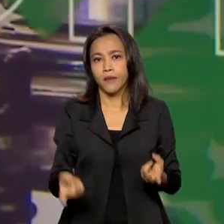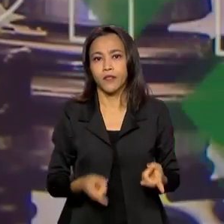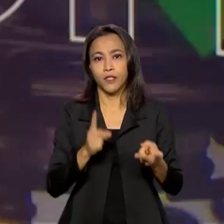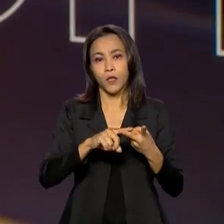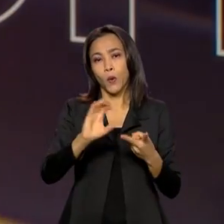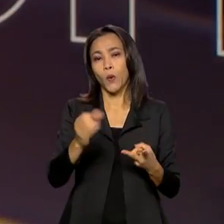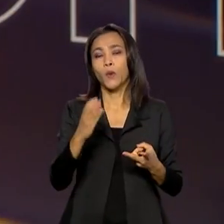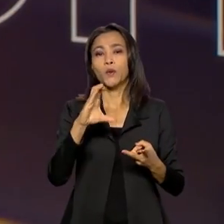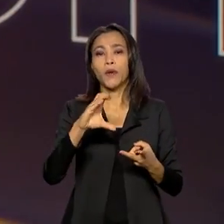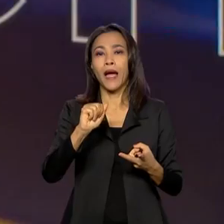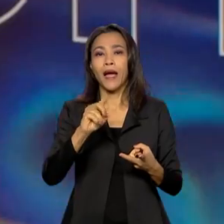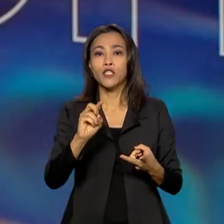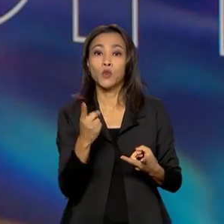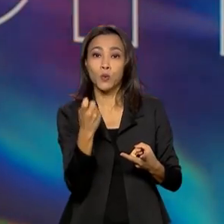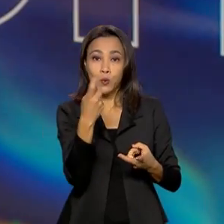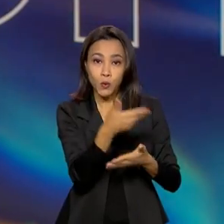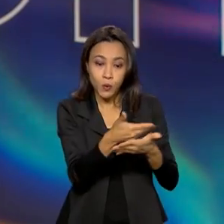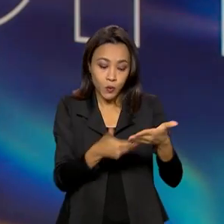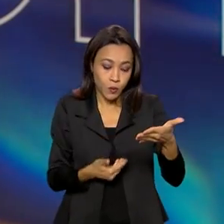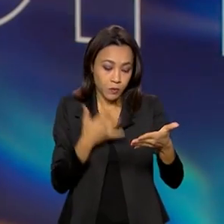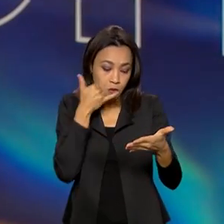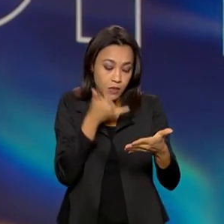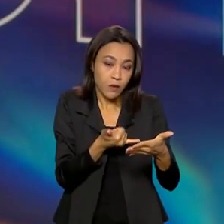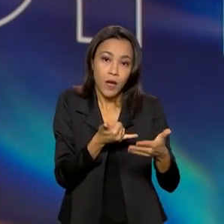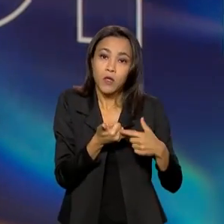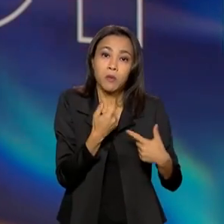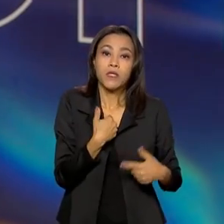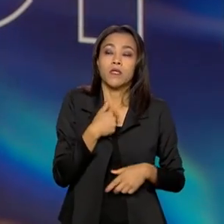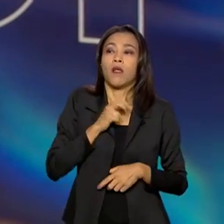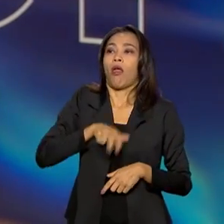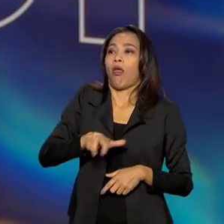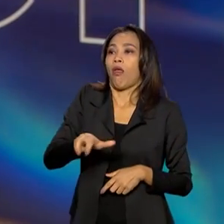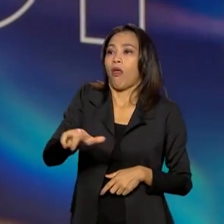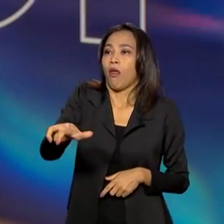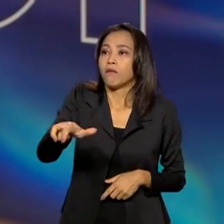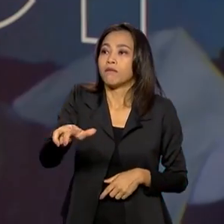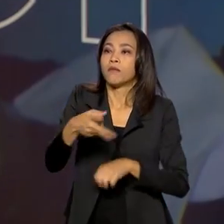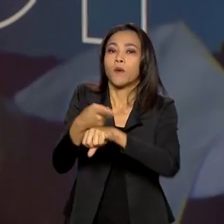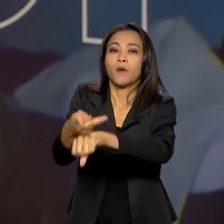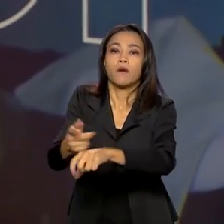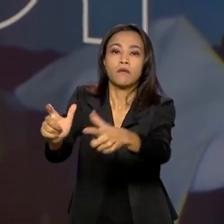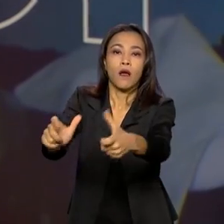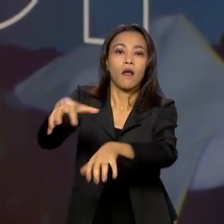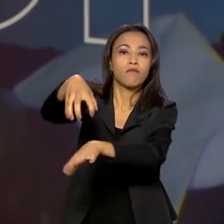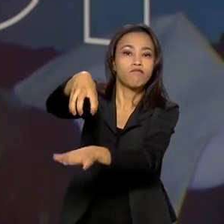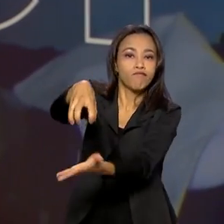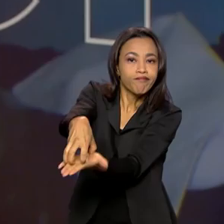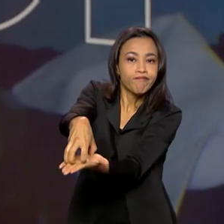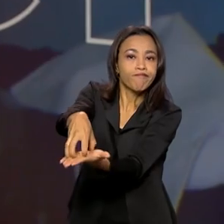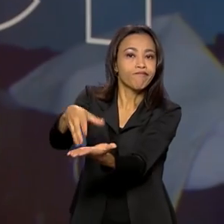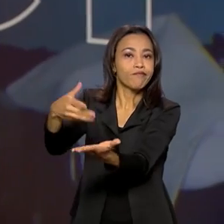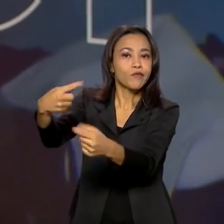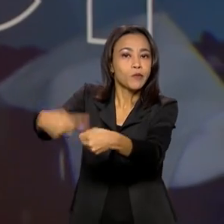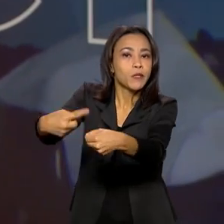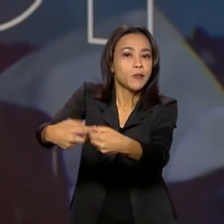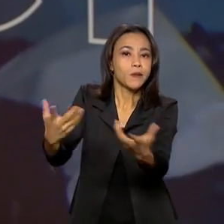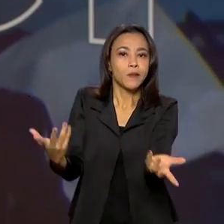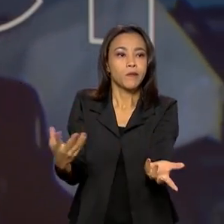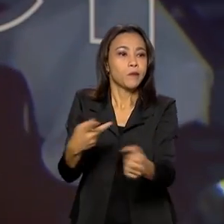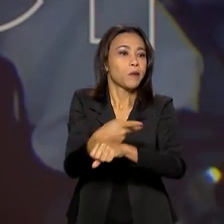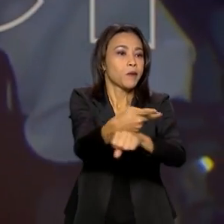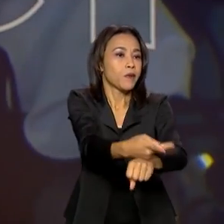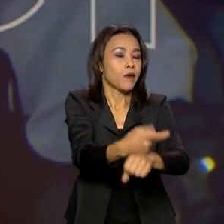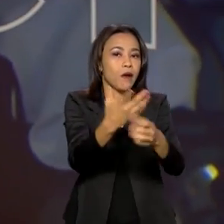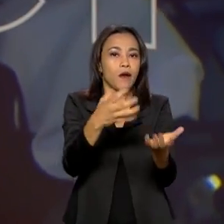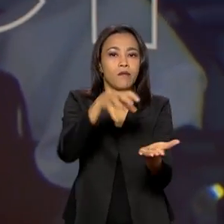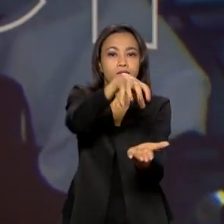cadastro único pelo celular sem a necessidade de se deslocar até um posto né do município um posto